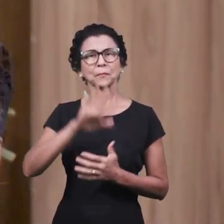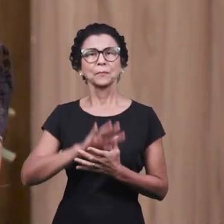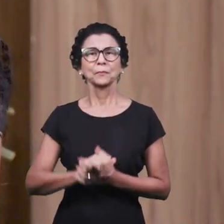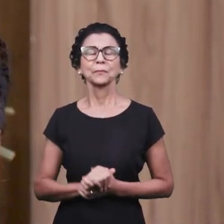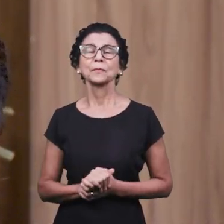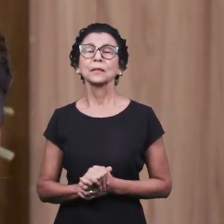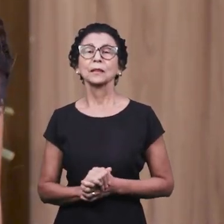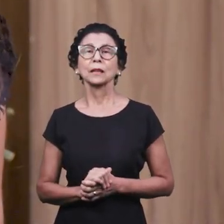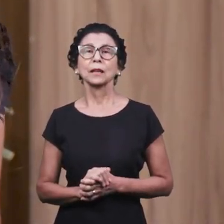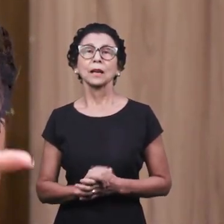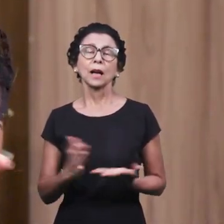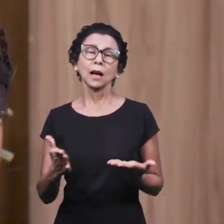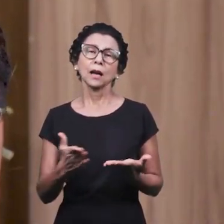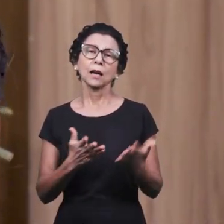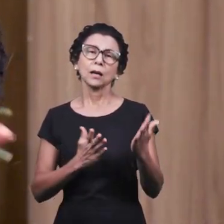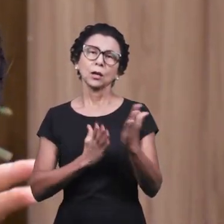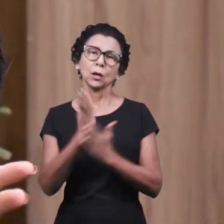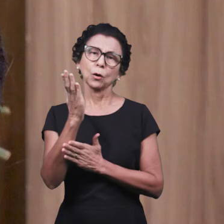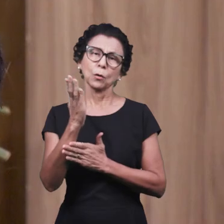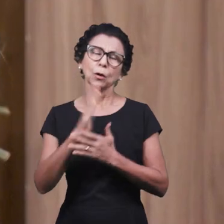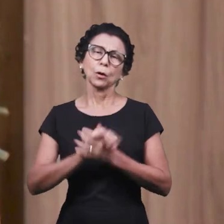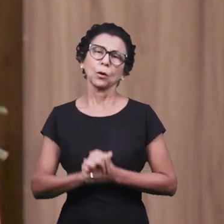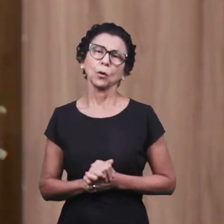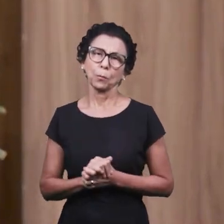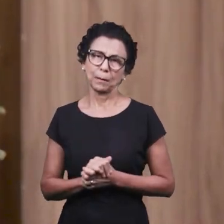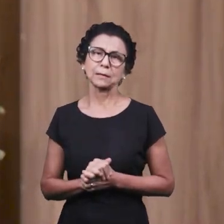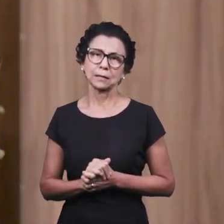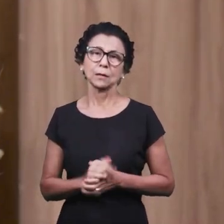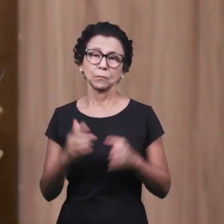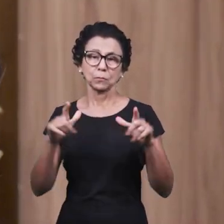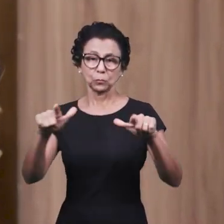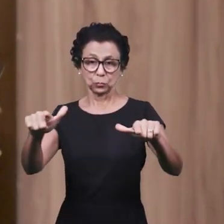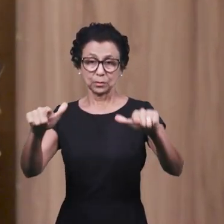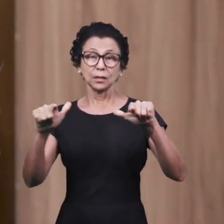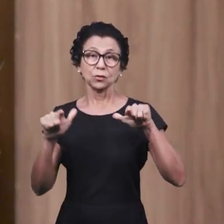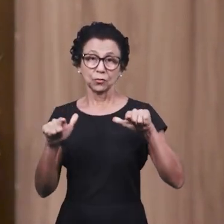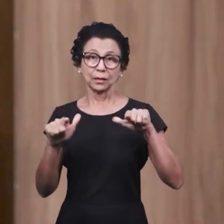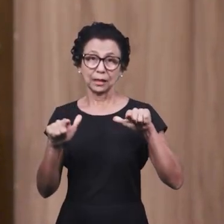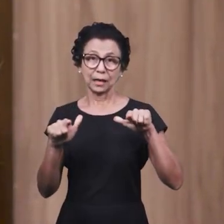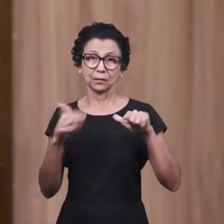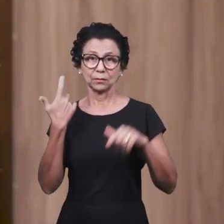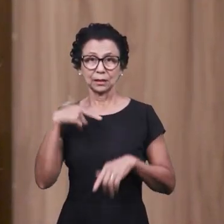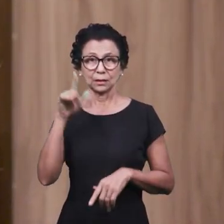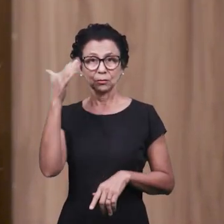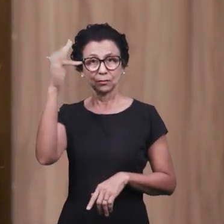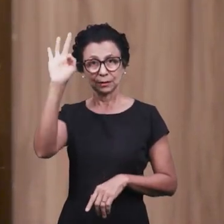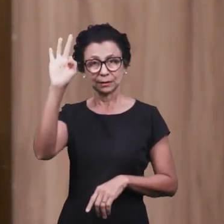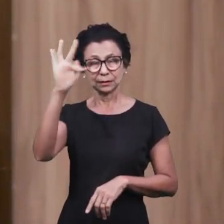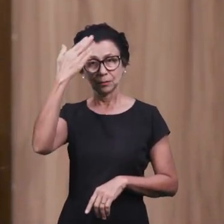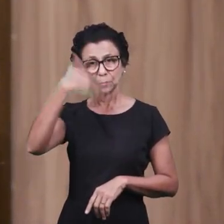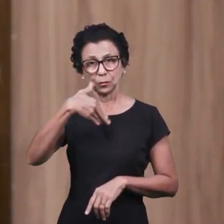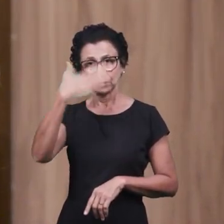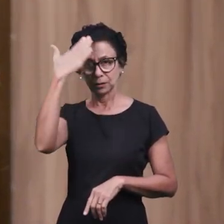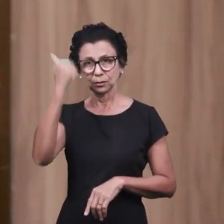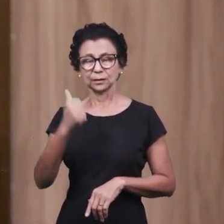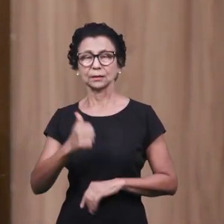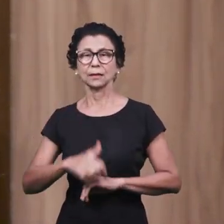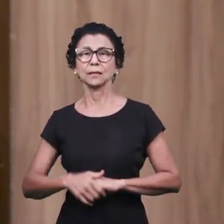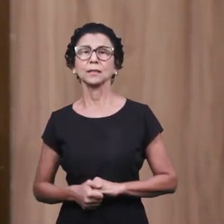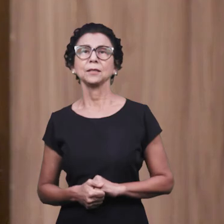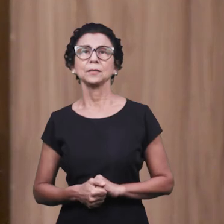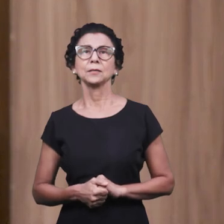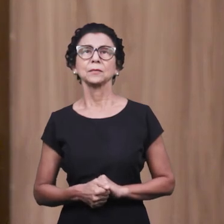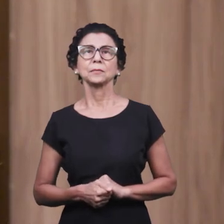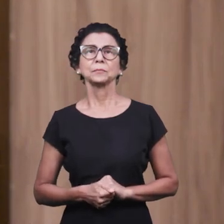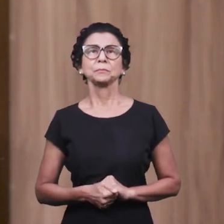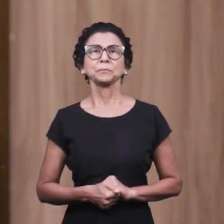ganha um certificado, que não adianta eu ir e falar, sei falar francês. Então eu fiz uma prova para ter um certificado provando que eu sei falar francês, nível universitário, que é